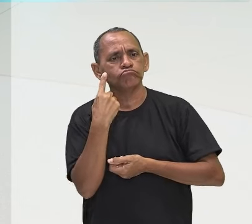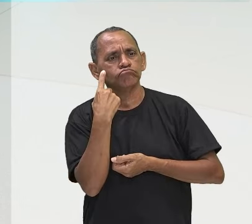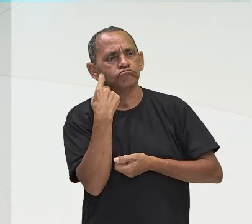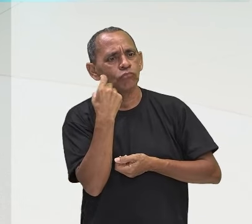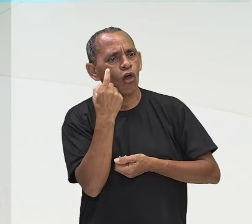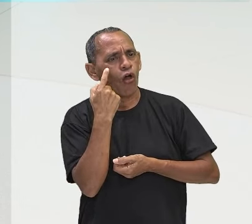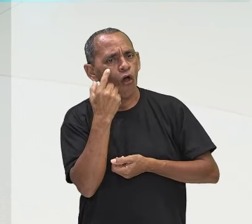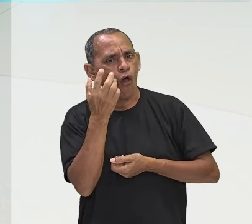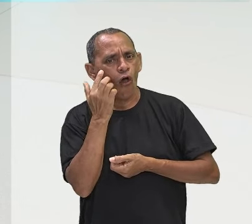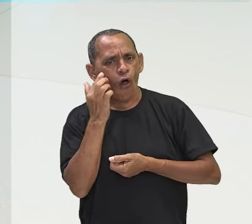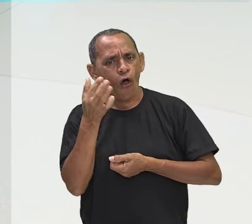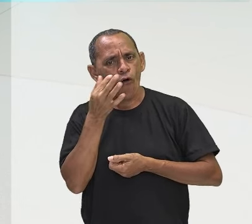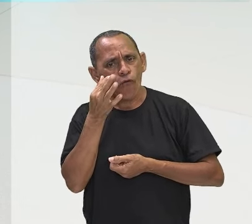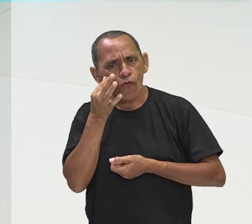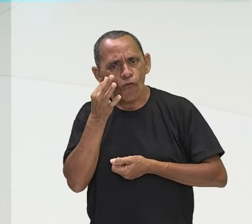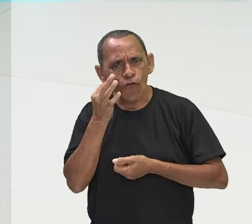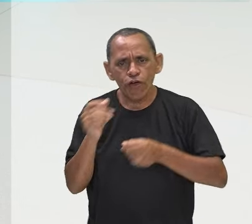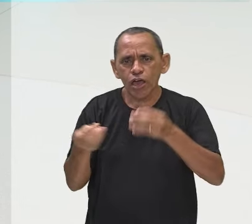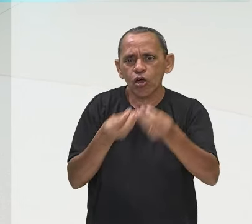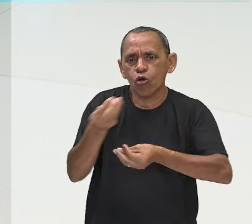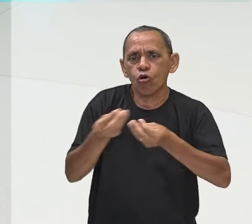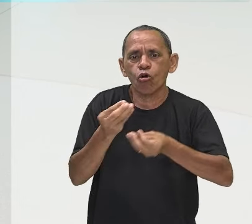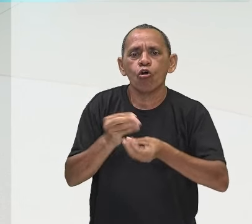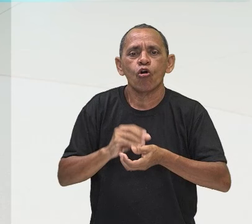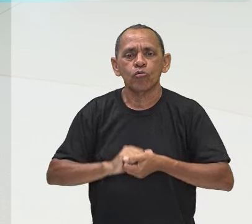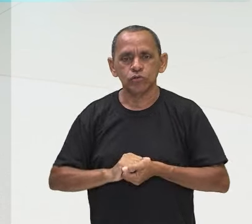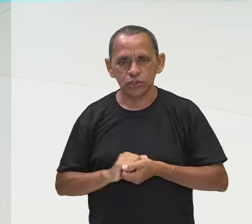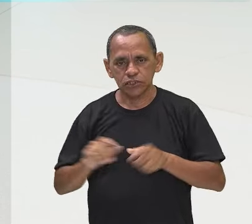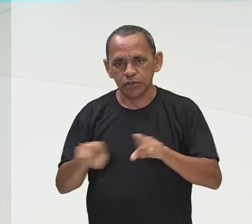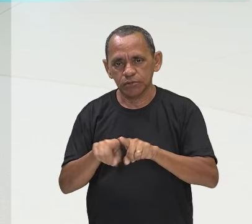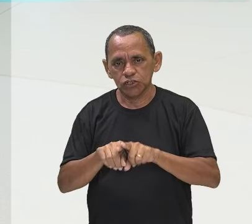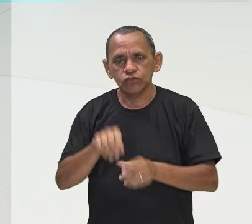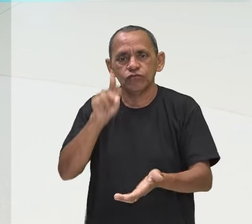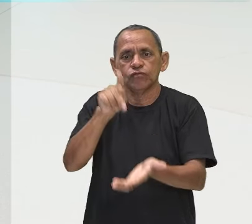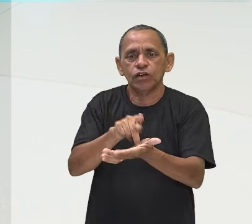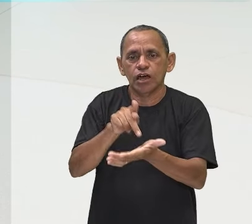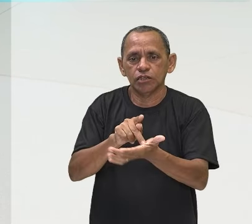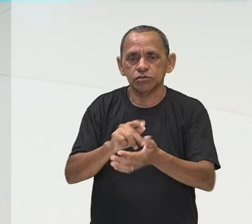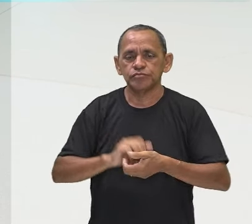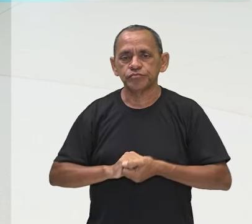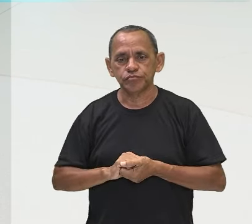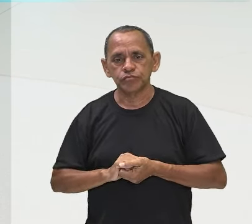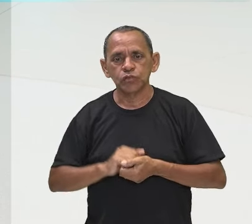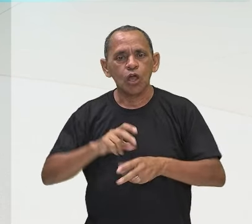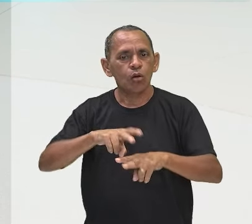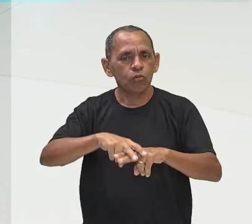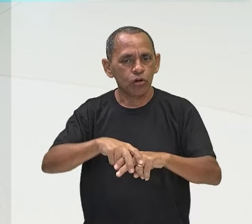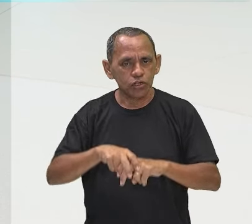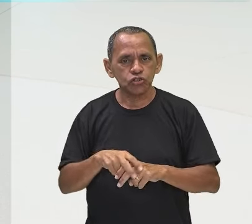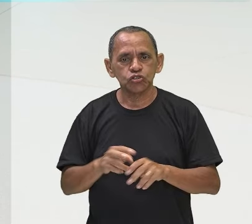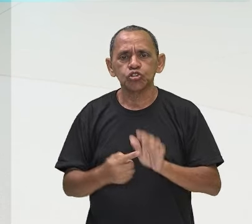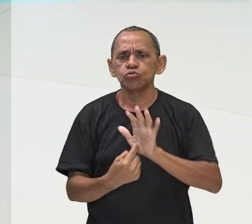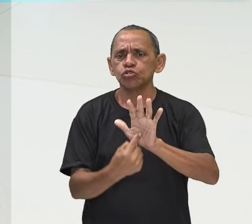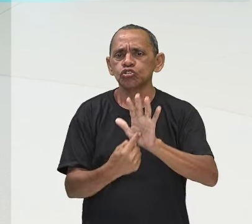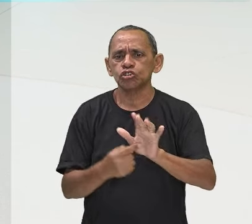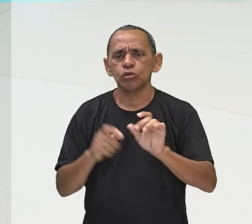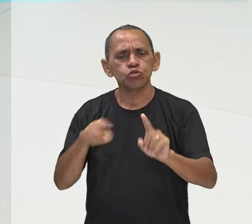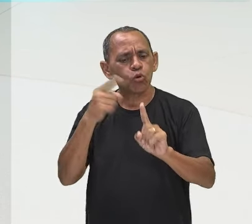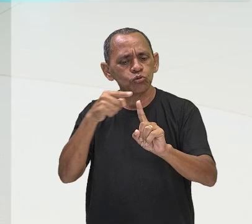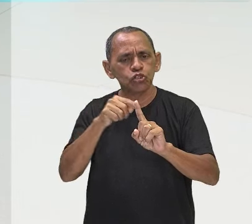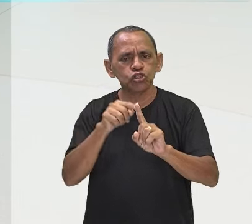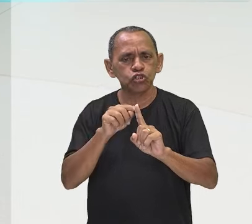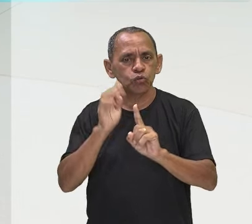a poesia, como de fato ela deve ser apreciada. Por esse motivo, nós destacamos aí que o objetivo